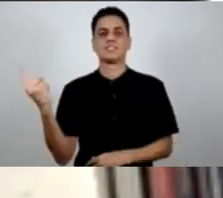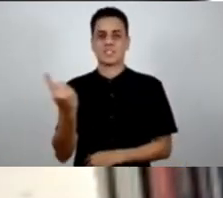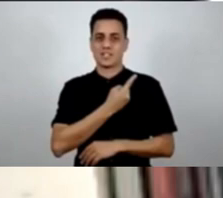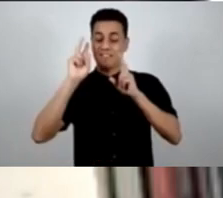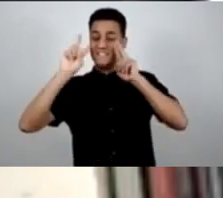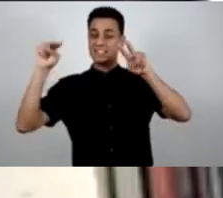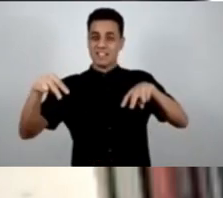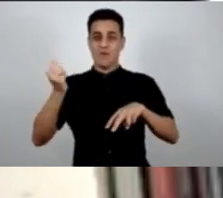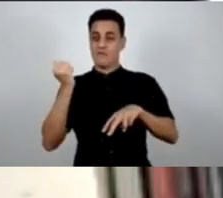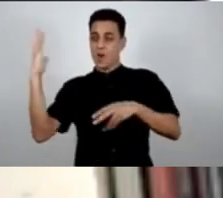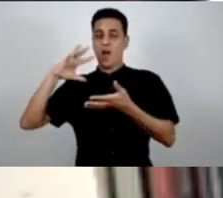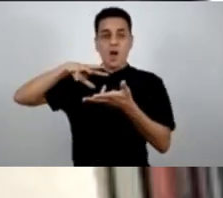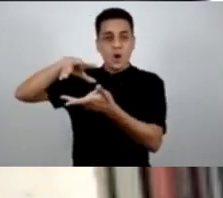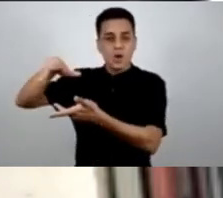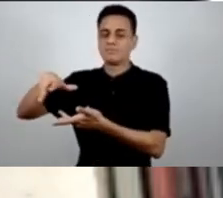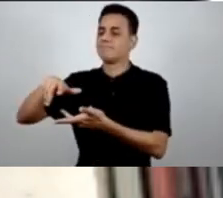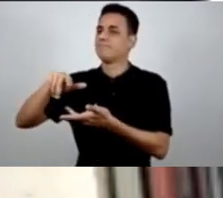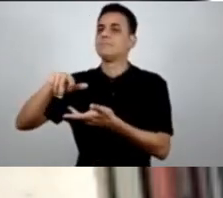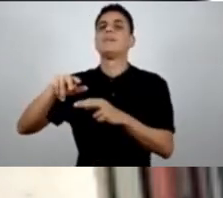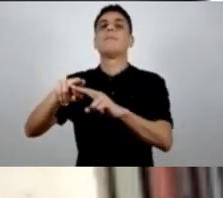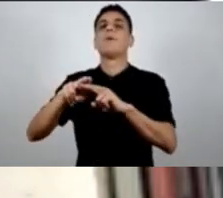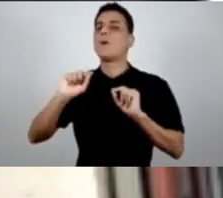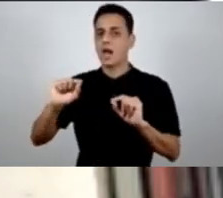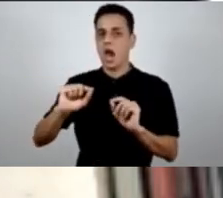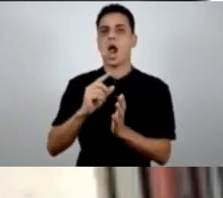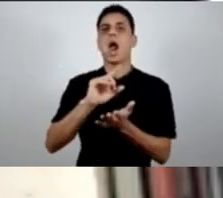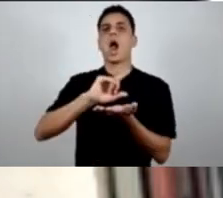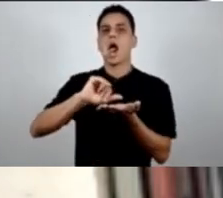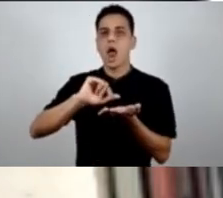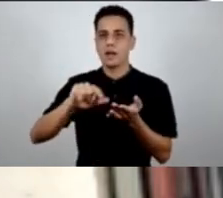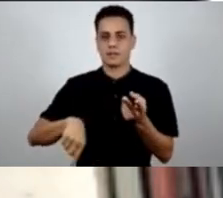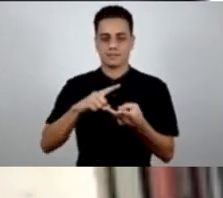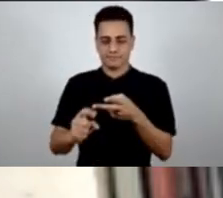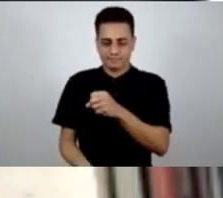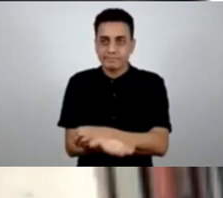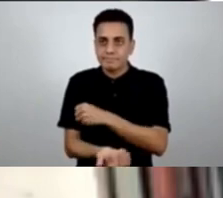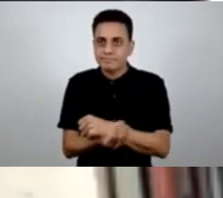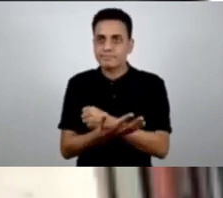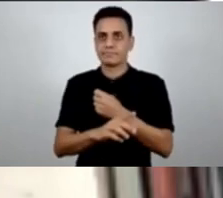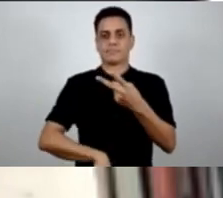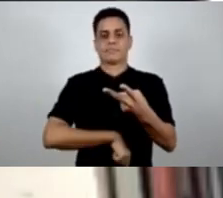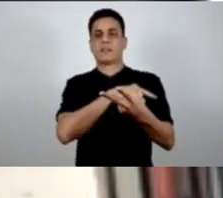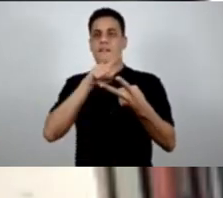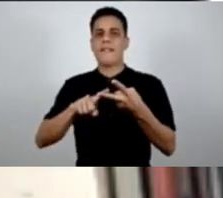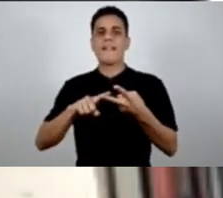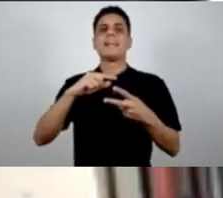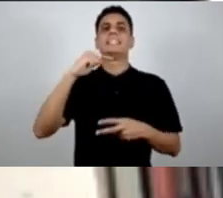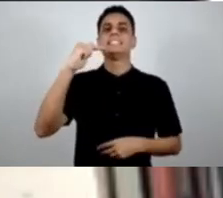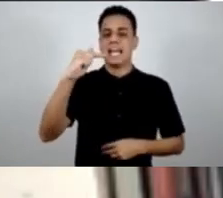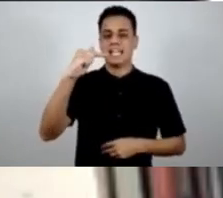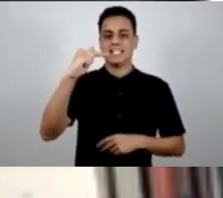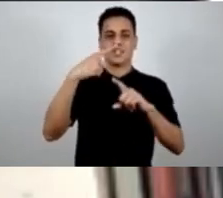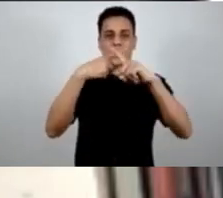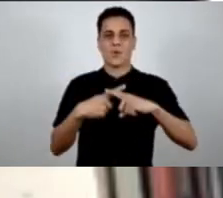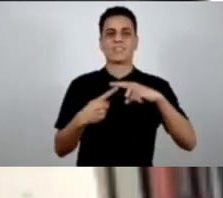internacional decaiu muito pela corrupção, pelo 7-1 da Alemanha contra o Brasil na Copa de 2014, por